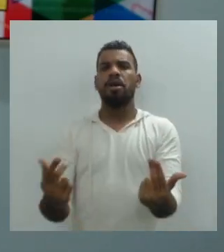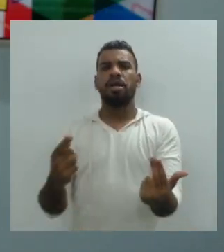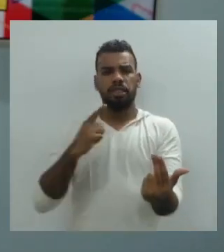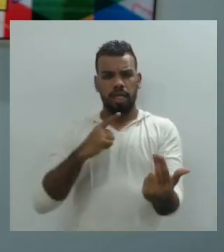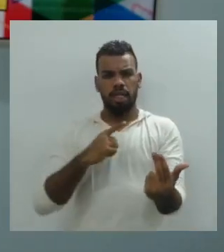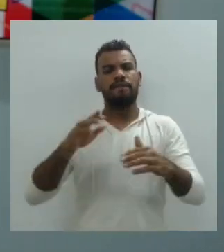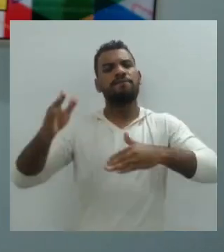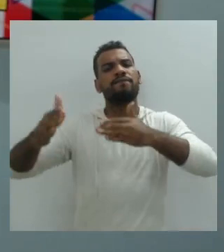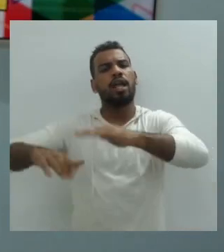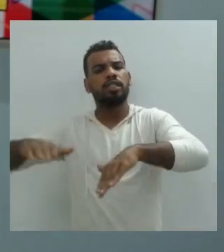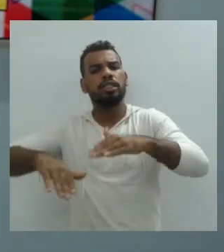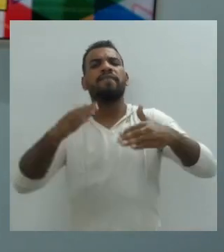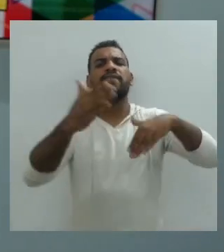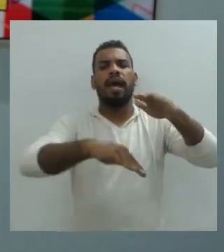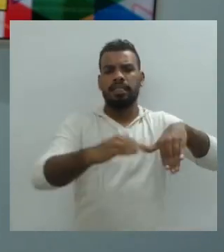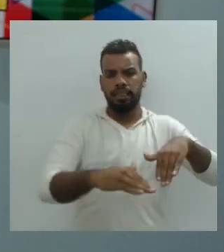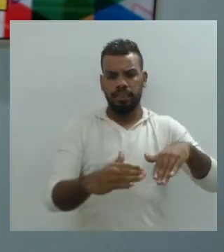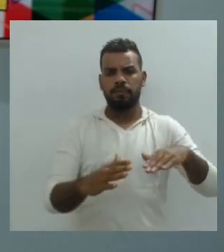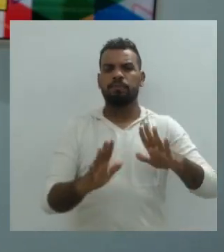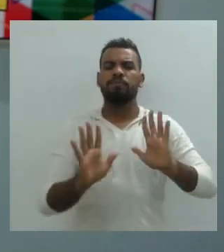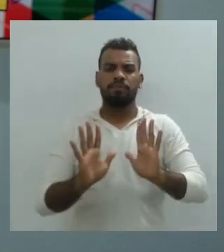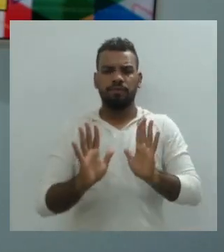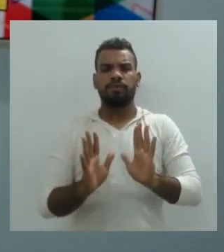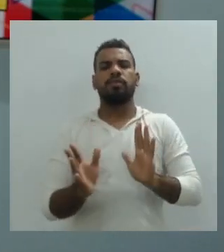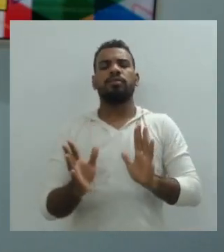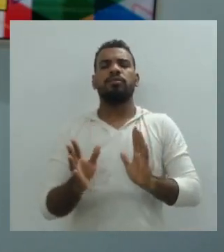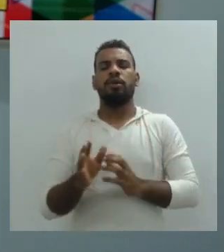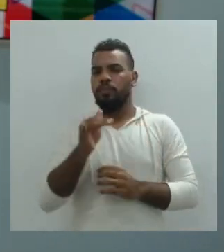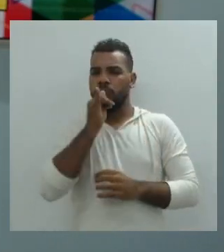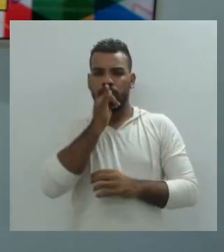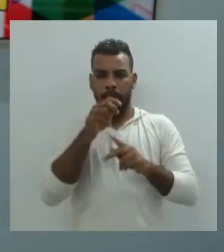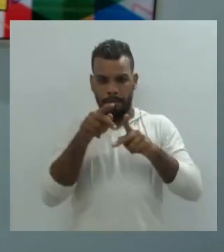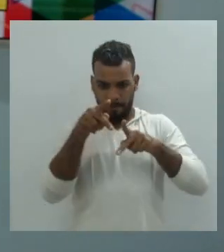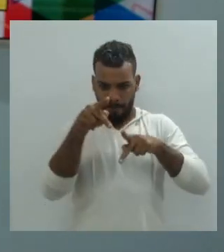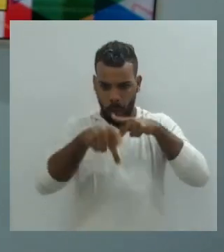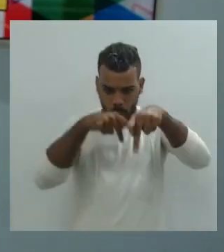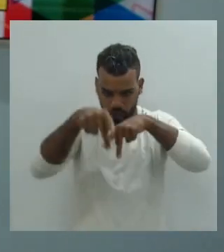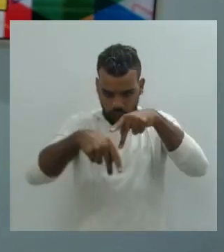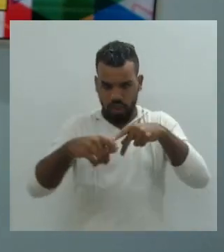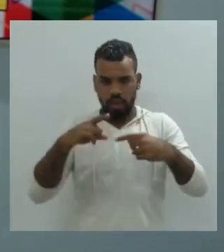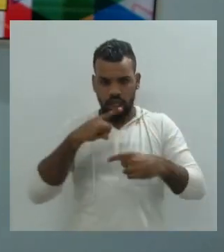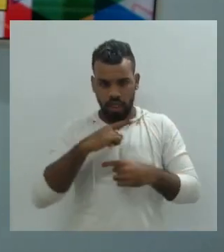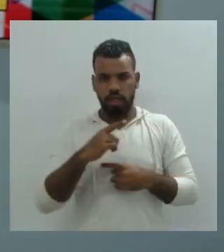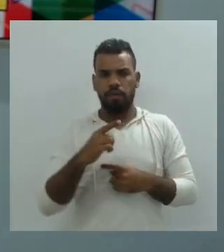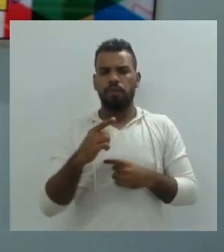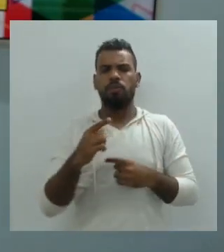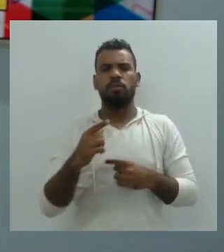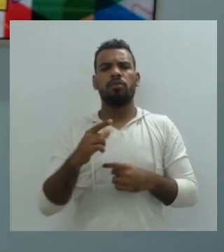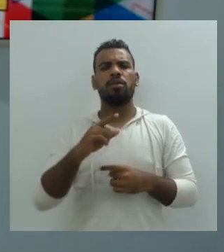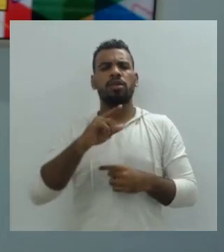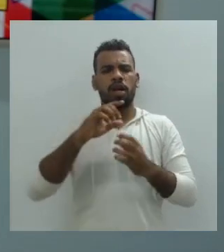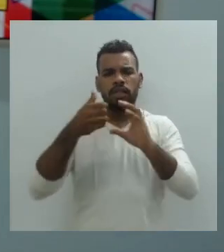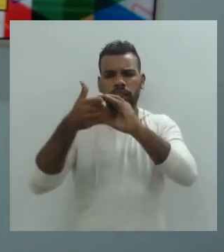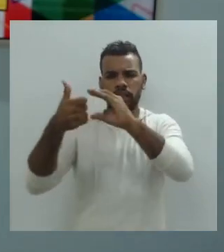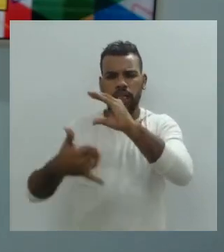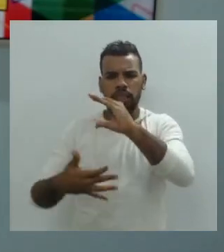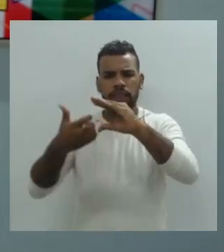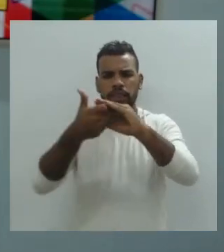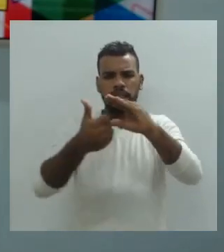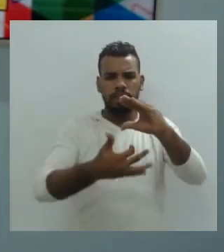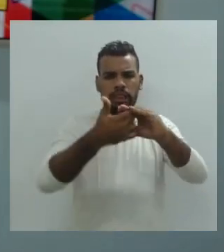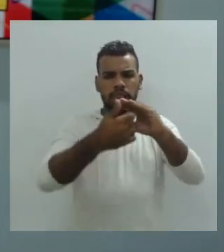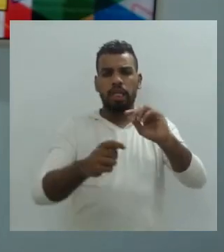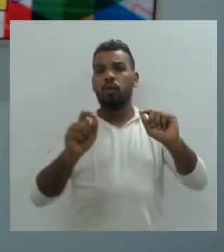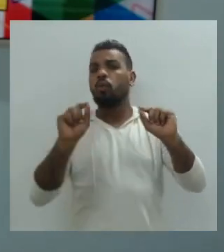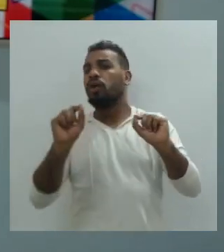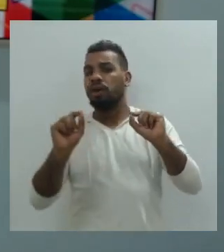grande variação. Em uma população, indivíduos que apresentam determinadas características